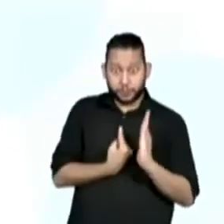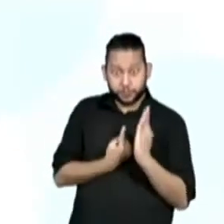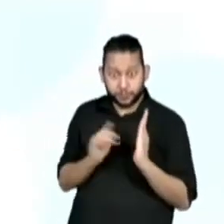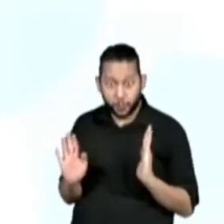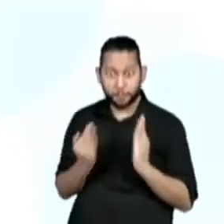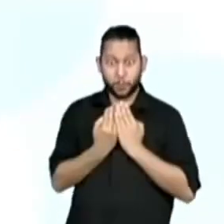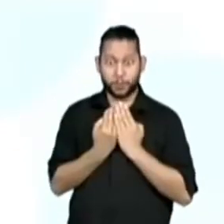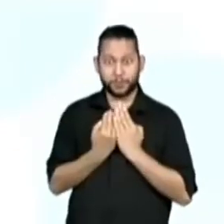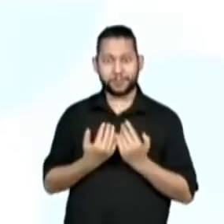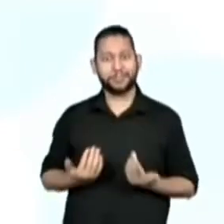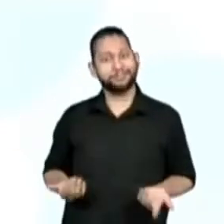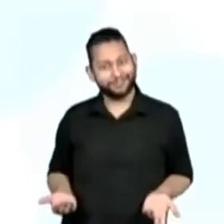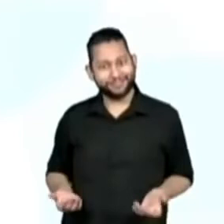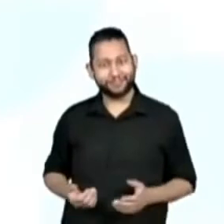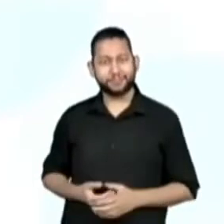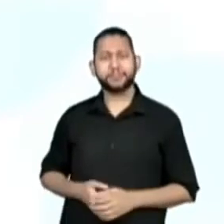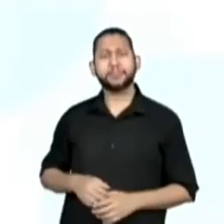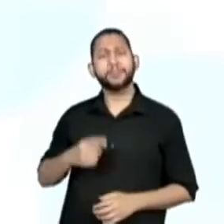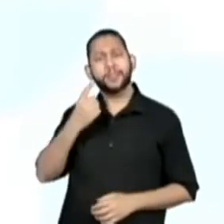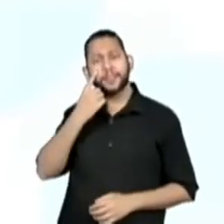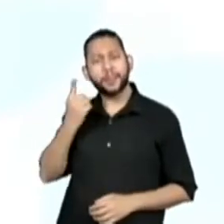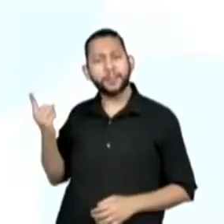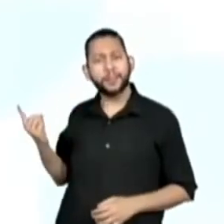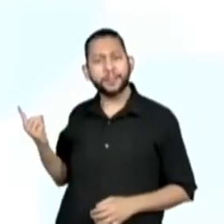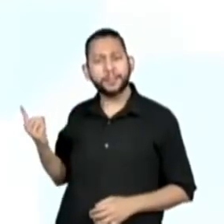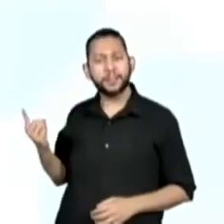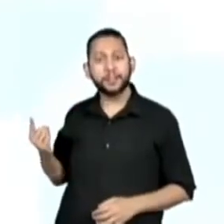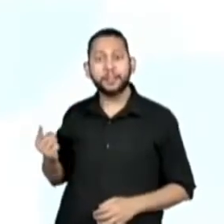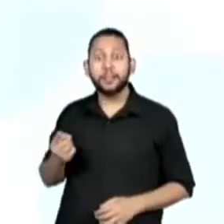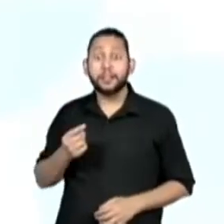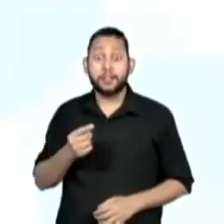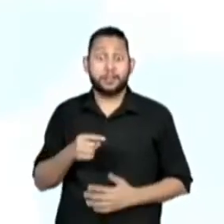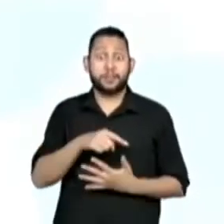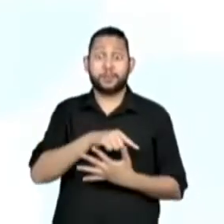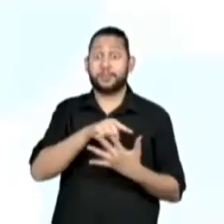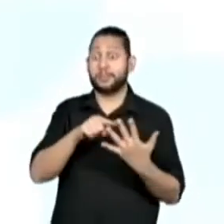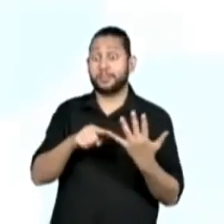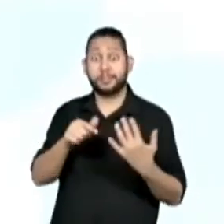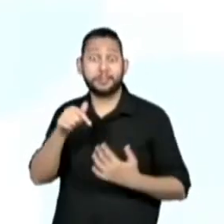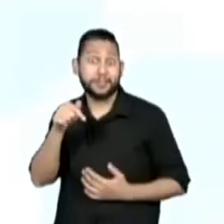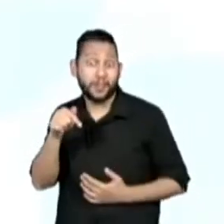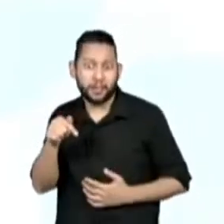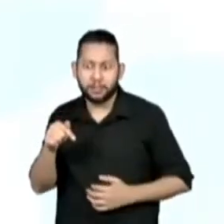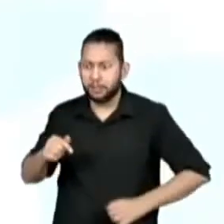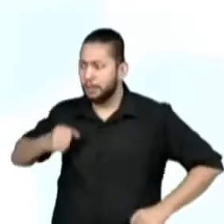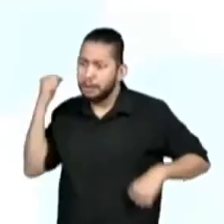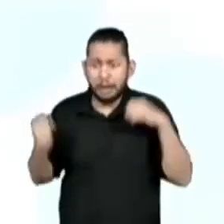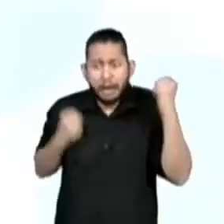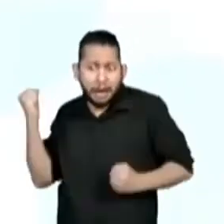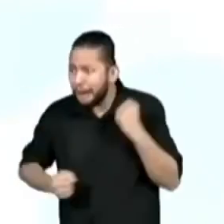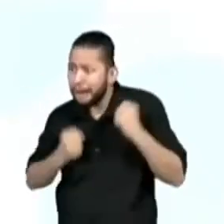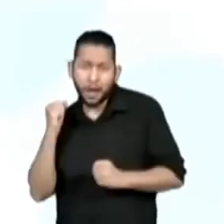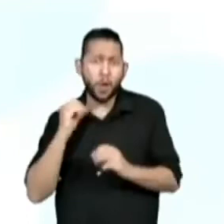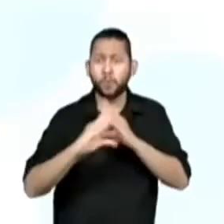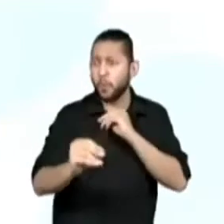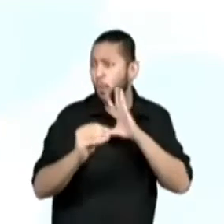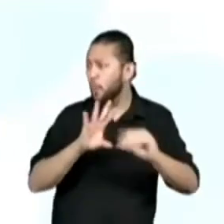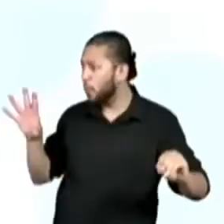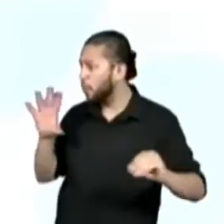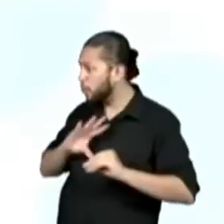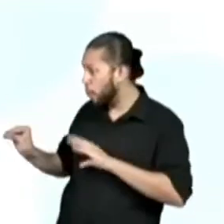nós encontramos um jeito do autor não repetir